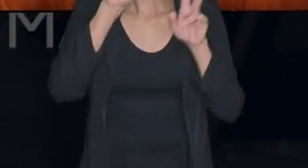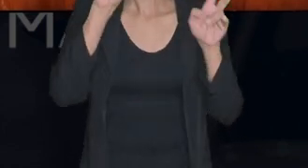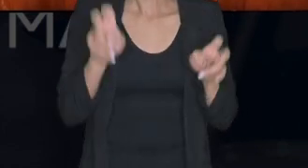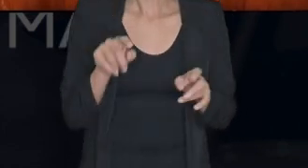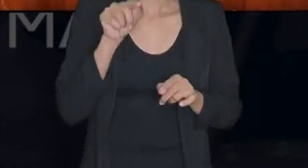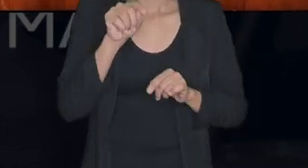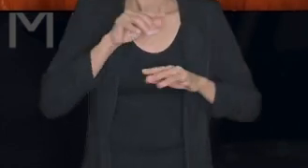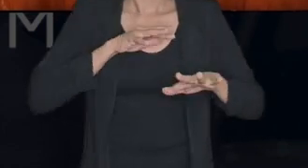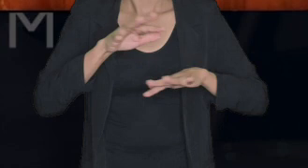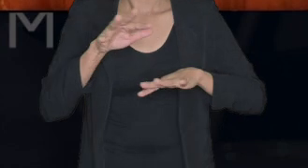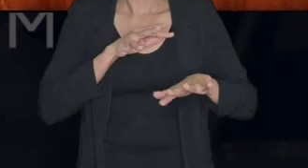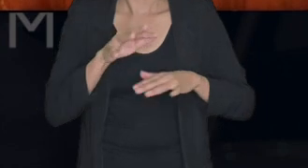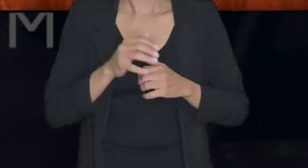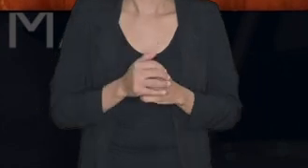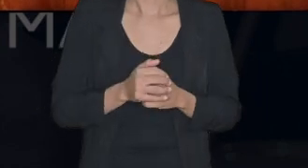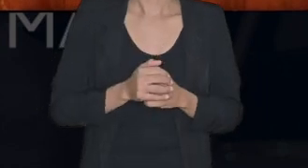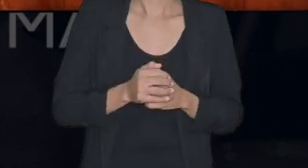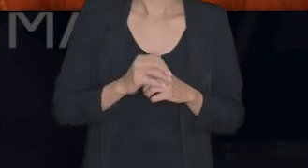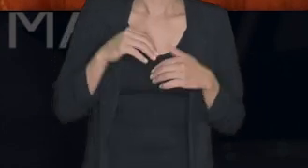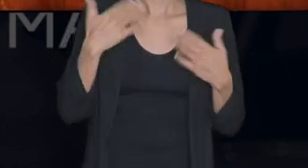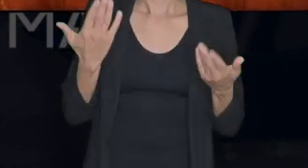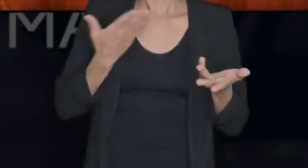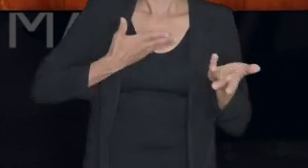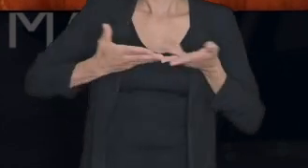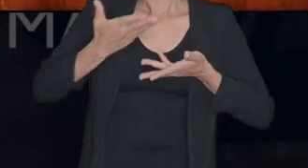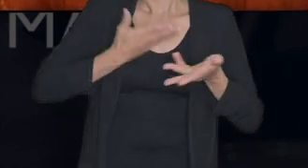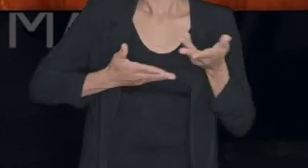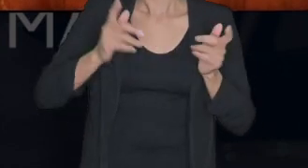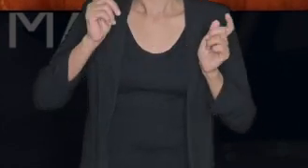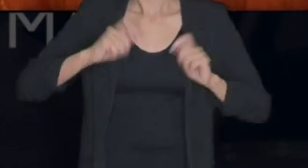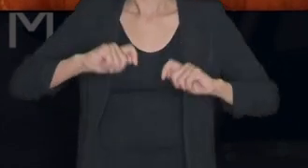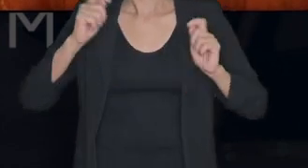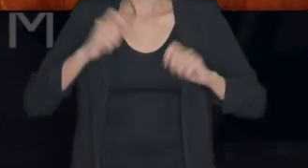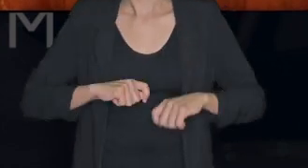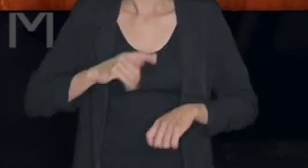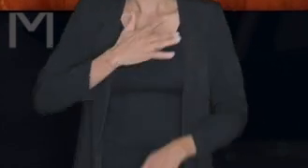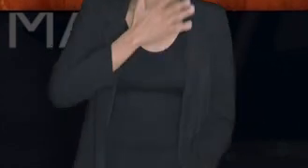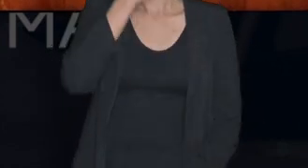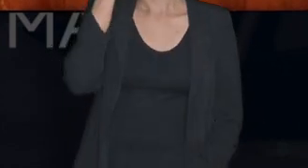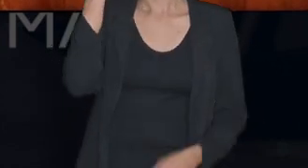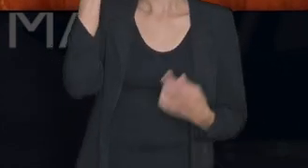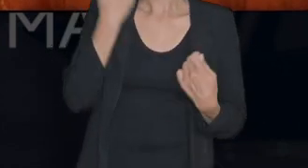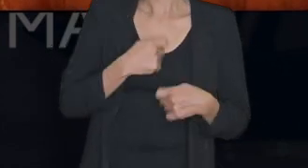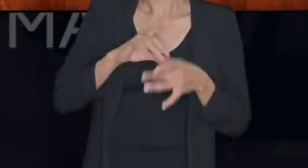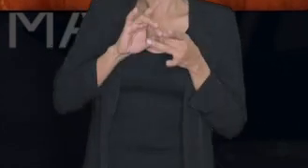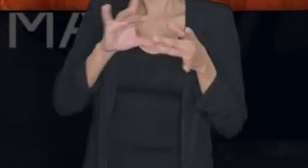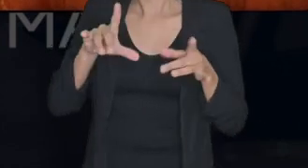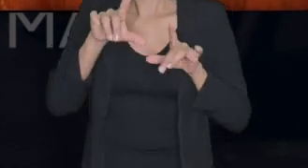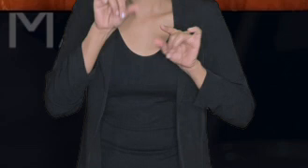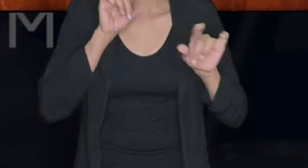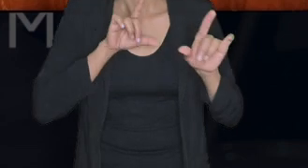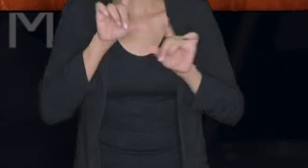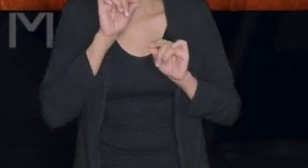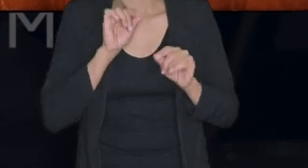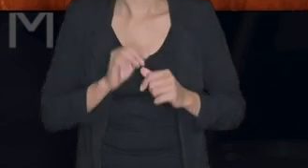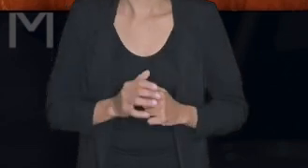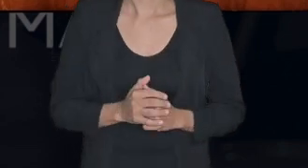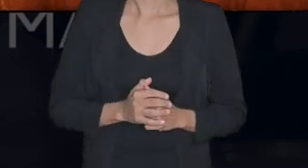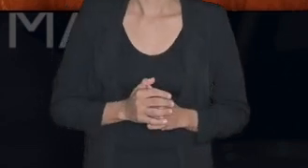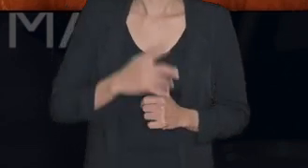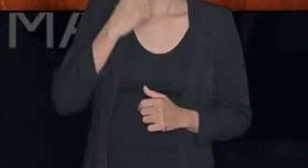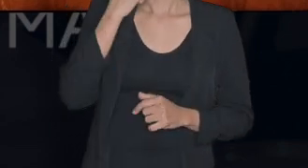de compartilhamento de competências. A pessoa tem que ter liberdade de escolha. Interessante